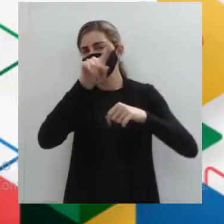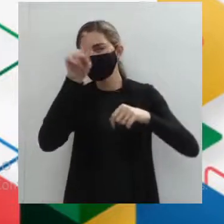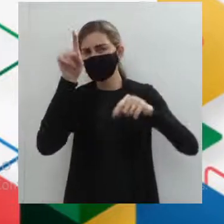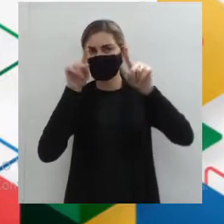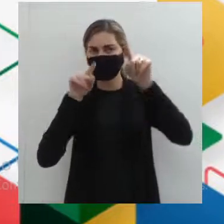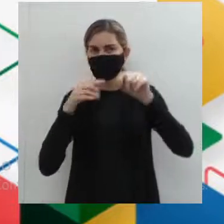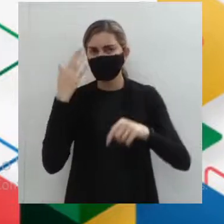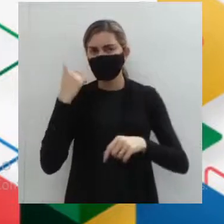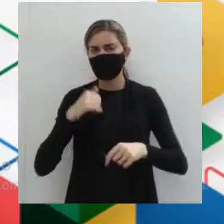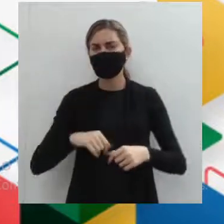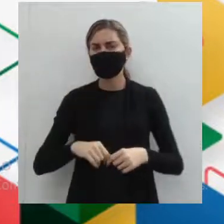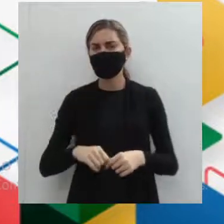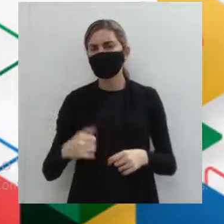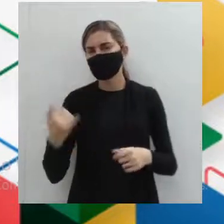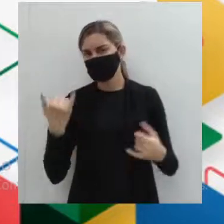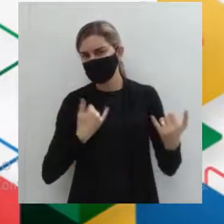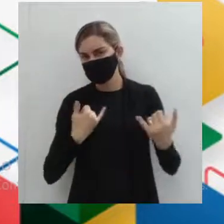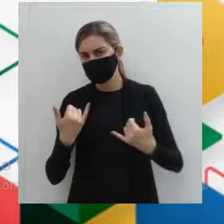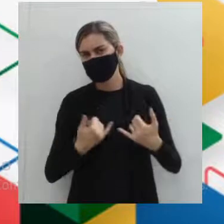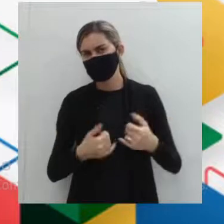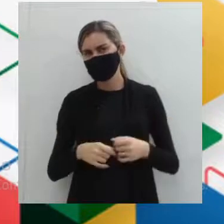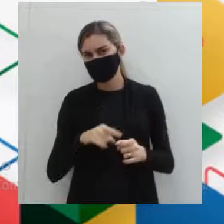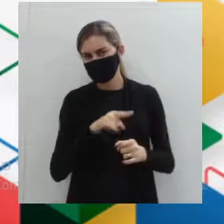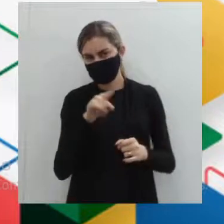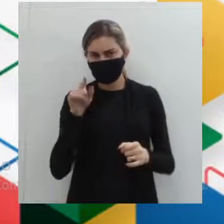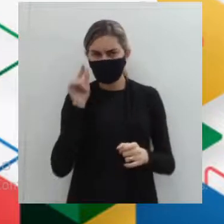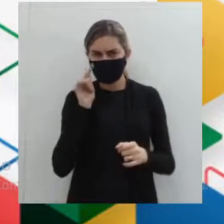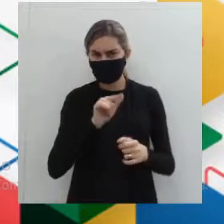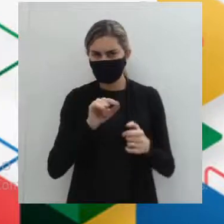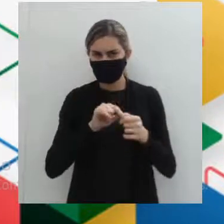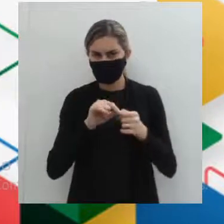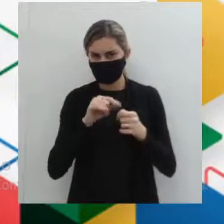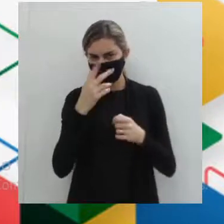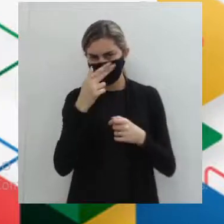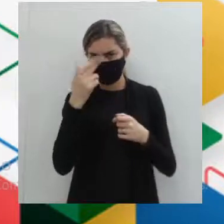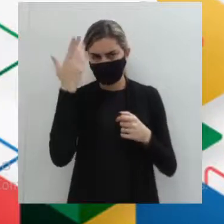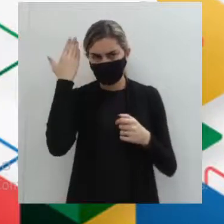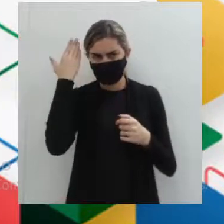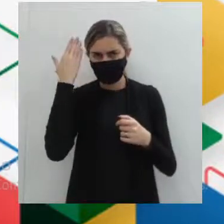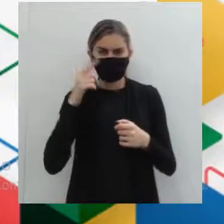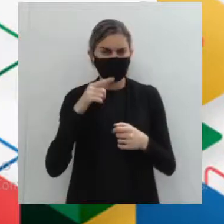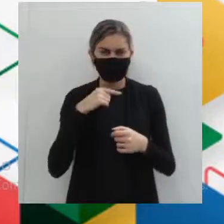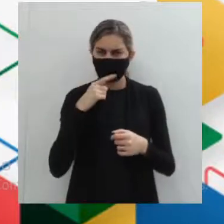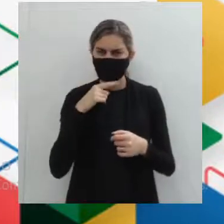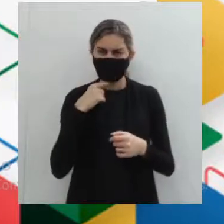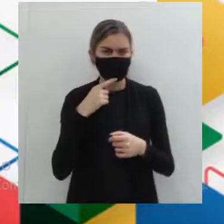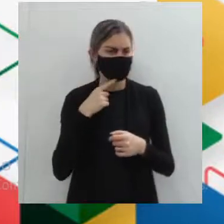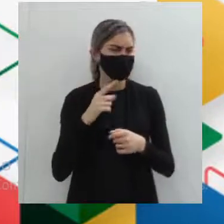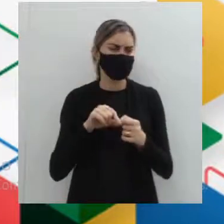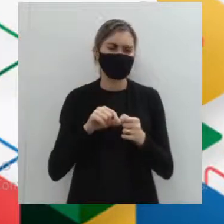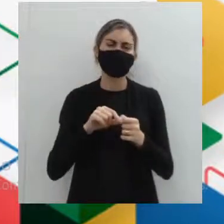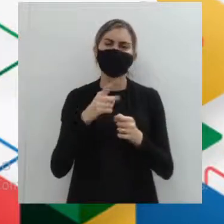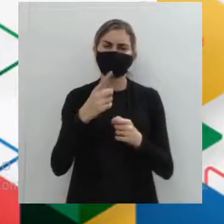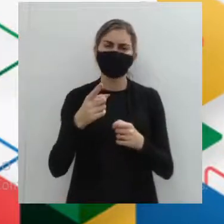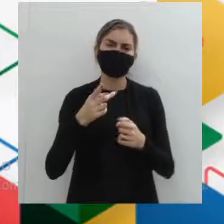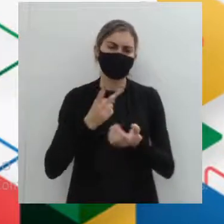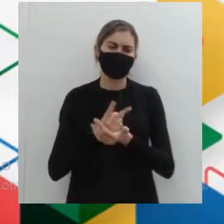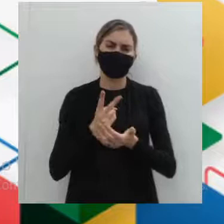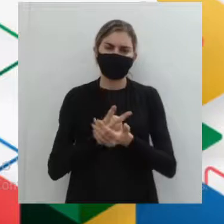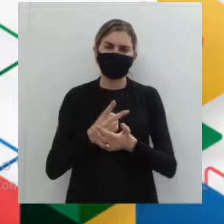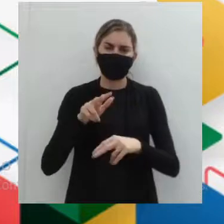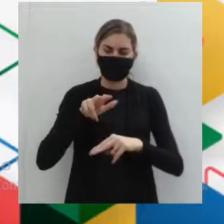no slackline? Diga aí, né? Será que você consegue fazer isso? Talvez você não consiga fazer, mas você consegue pelo menos